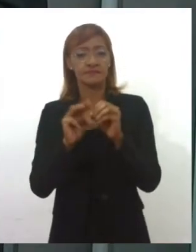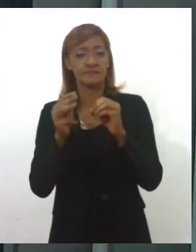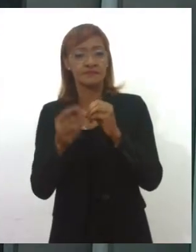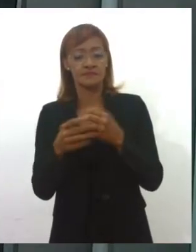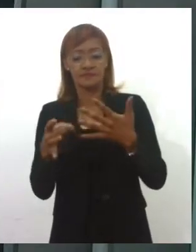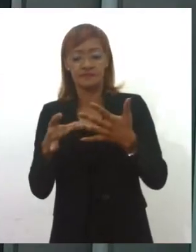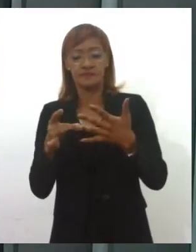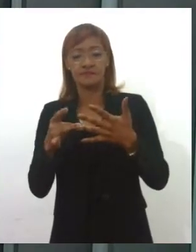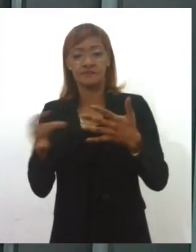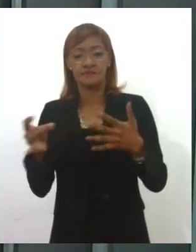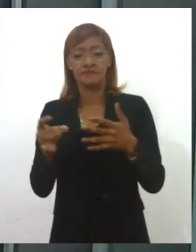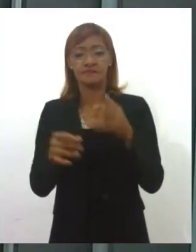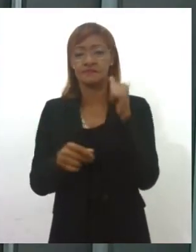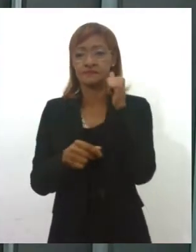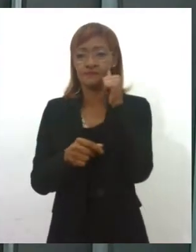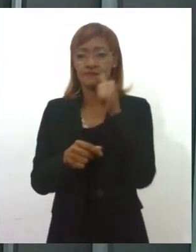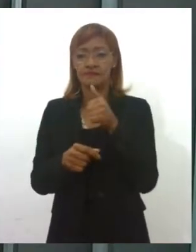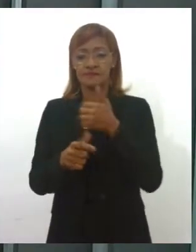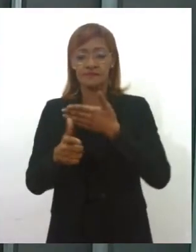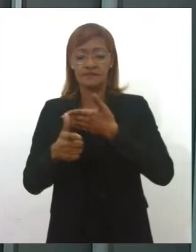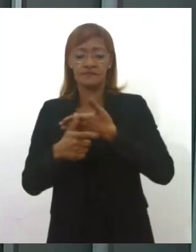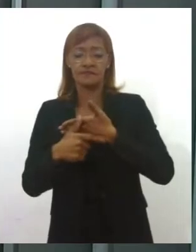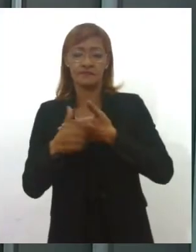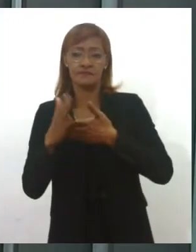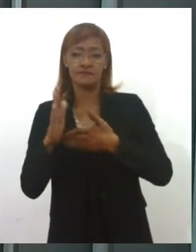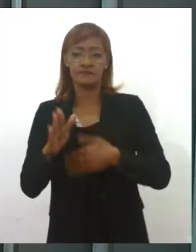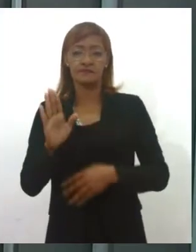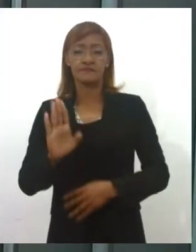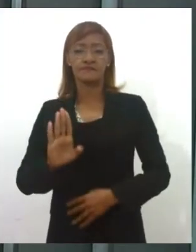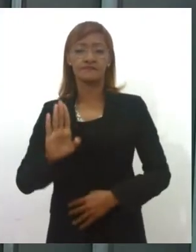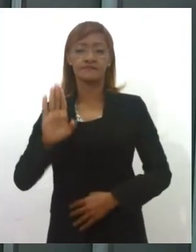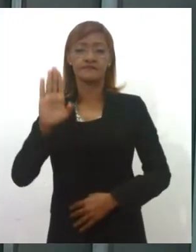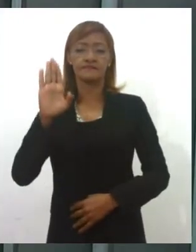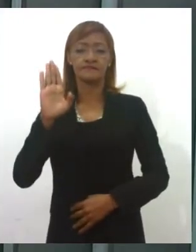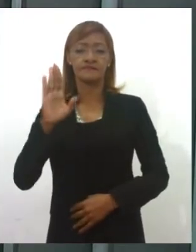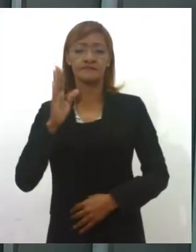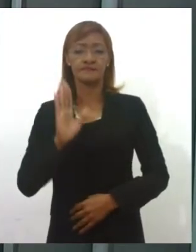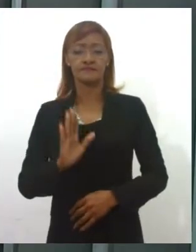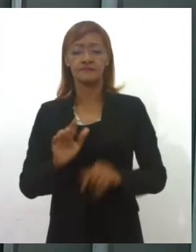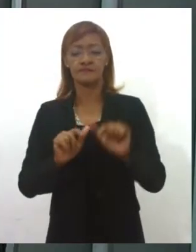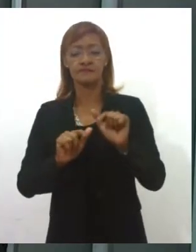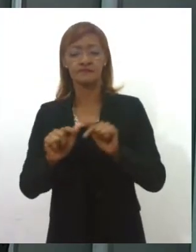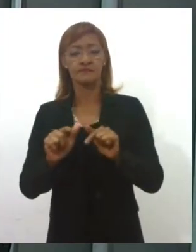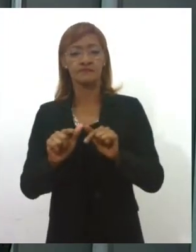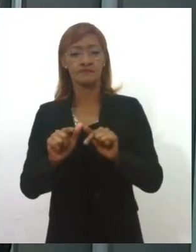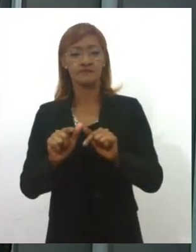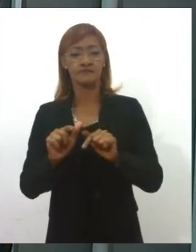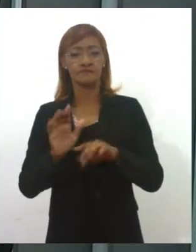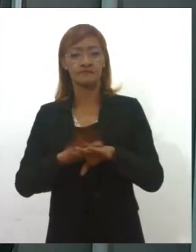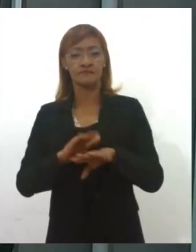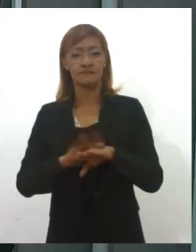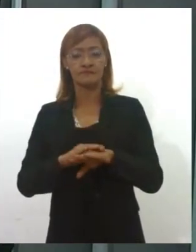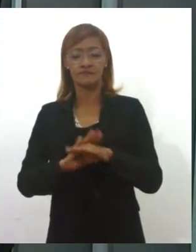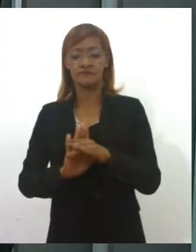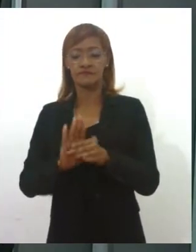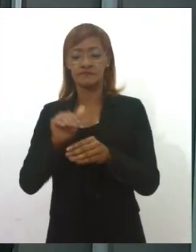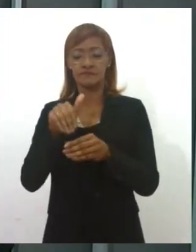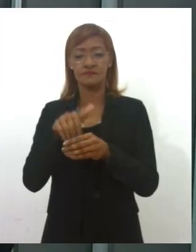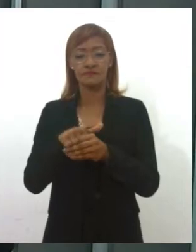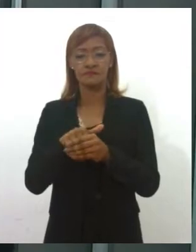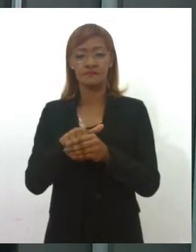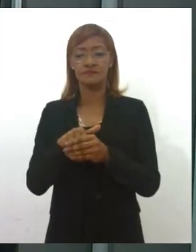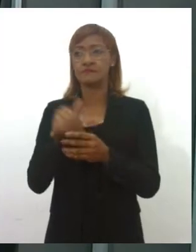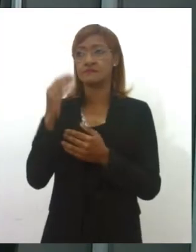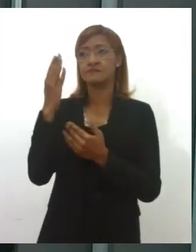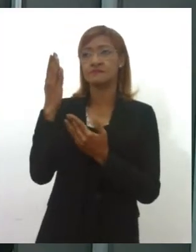importância da mulher exercer o seu papel na cidadania o seu exercício do voto EA senhora né como